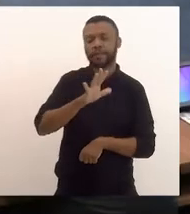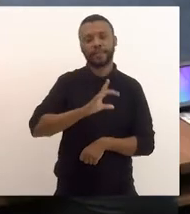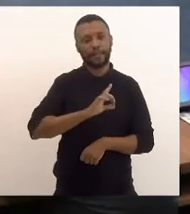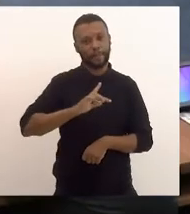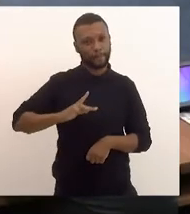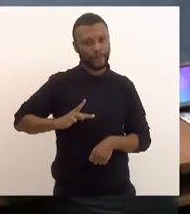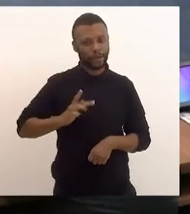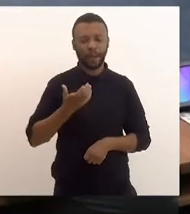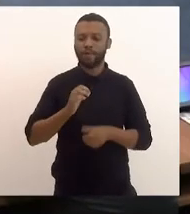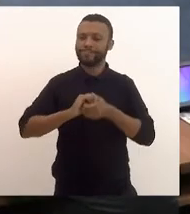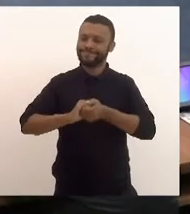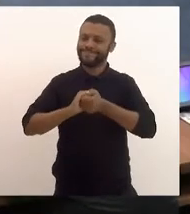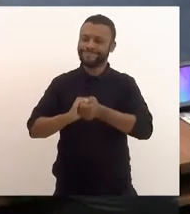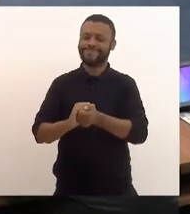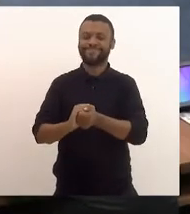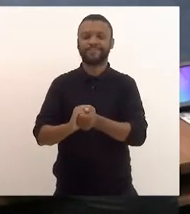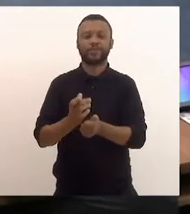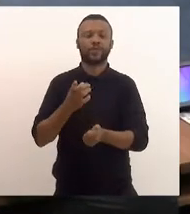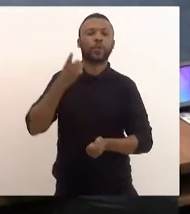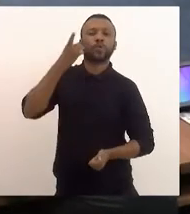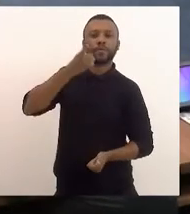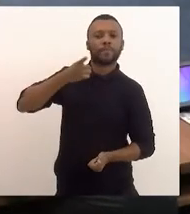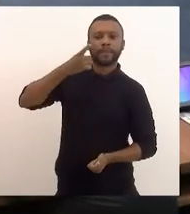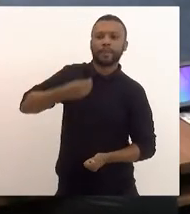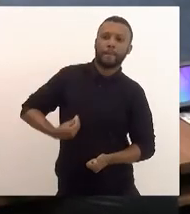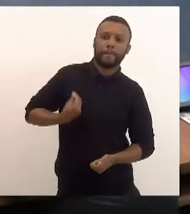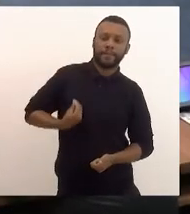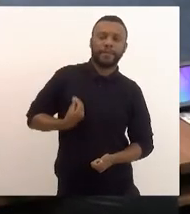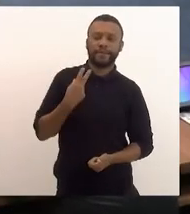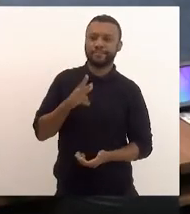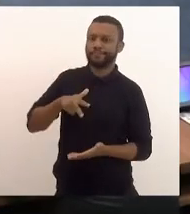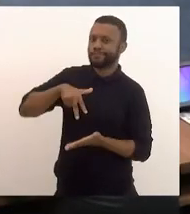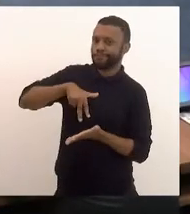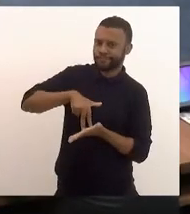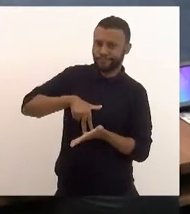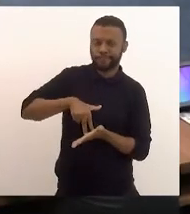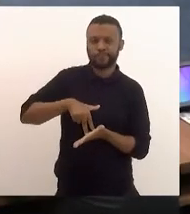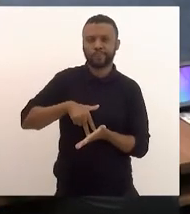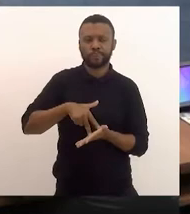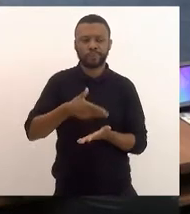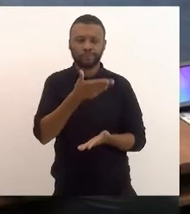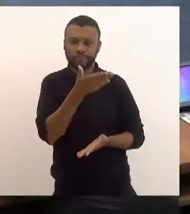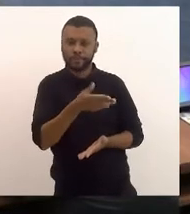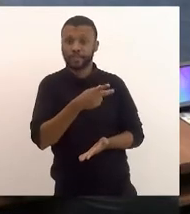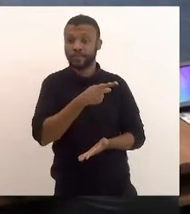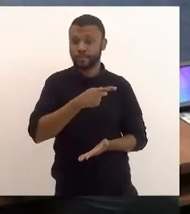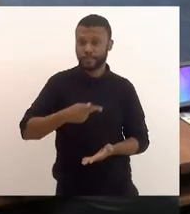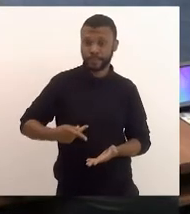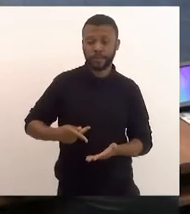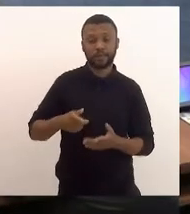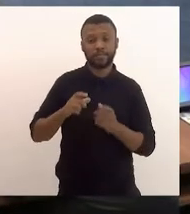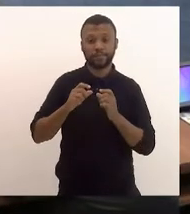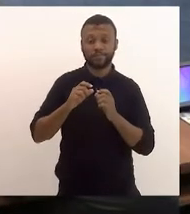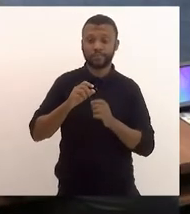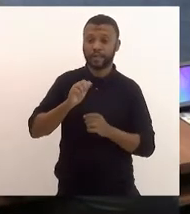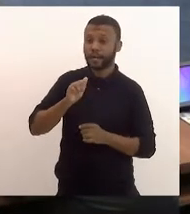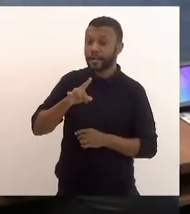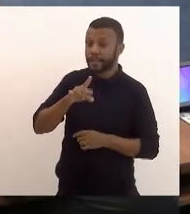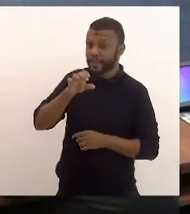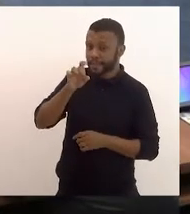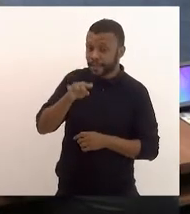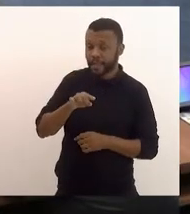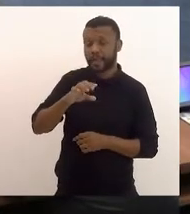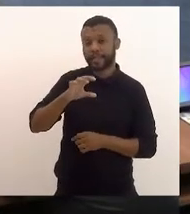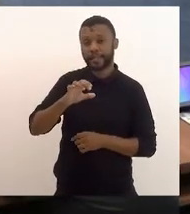cumprimentar todos os parlamentares presentes aqui na pessoa do nosso Presidente André Ceciliano cumprimentar